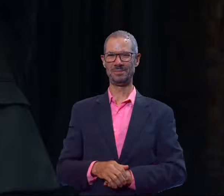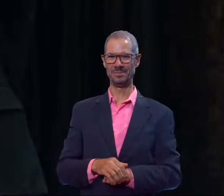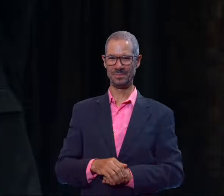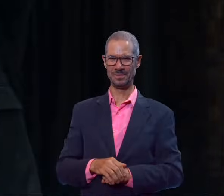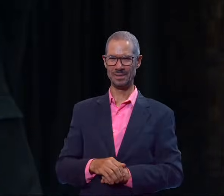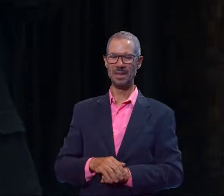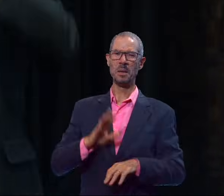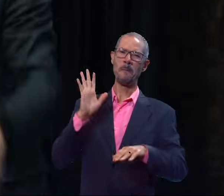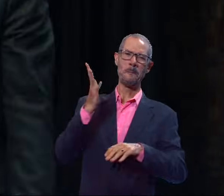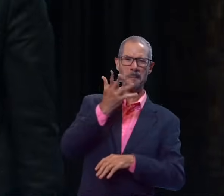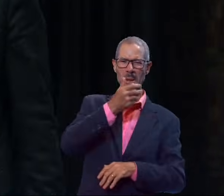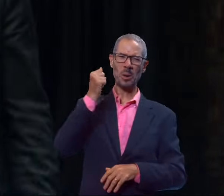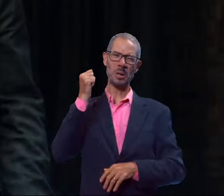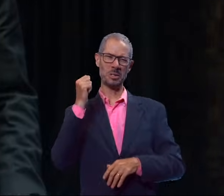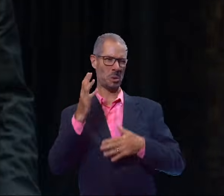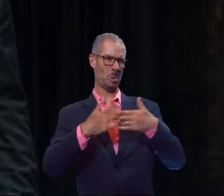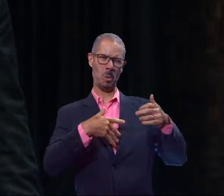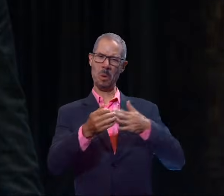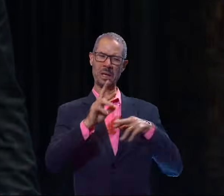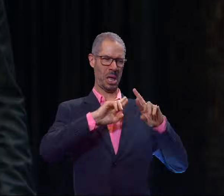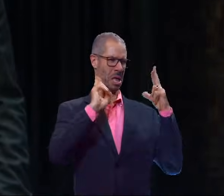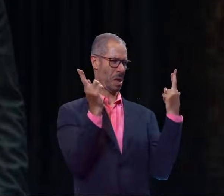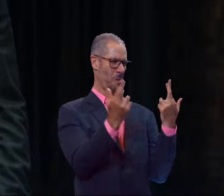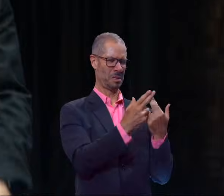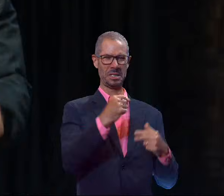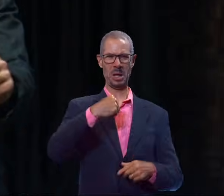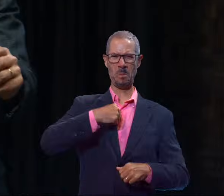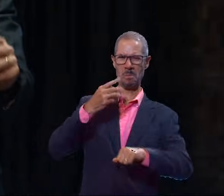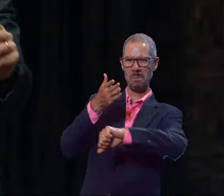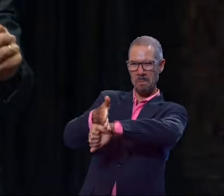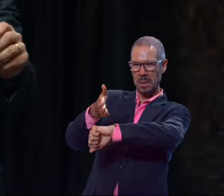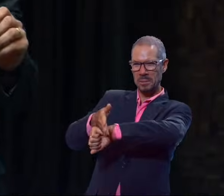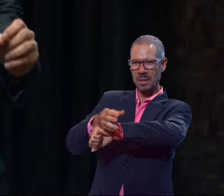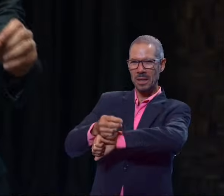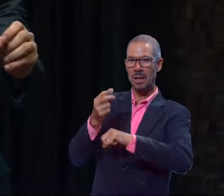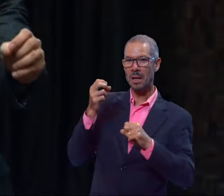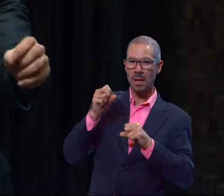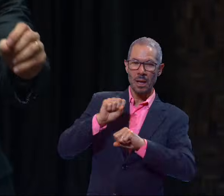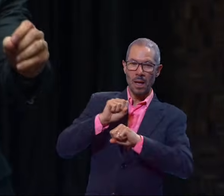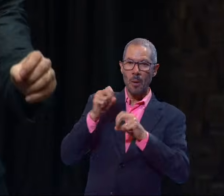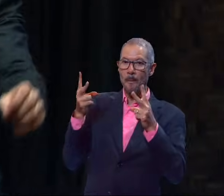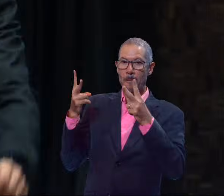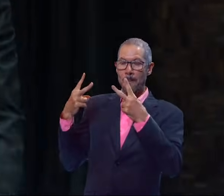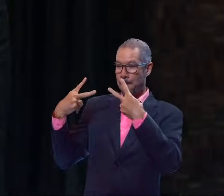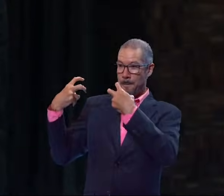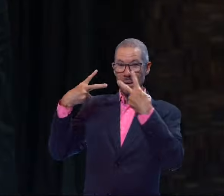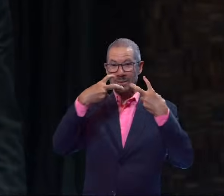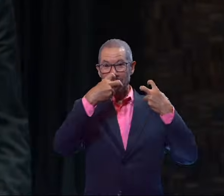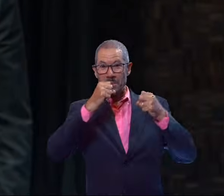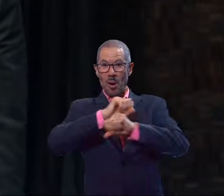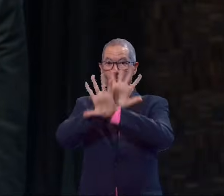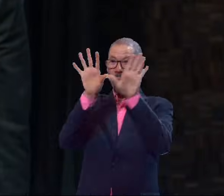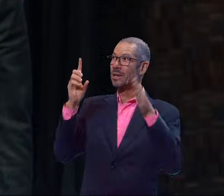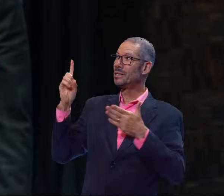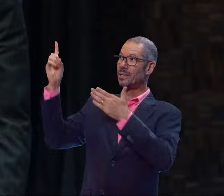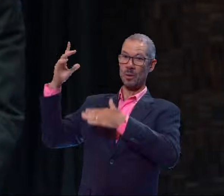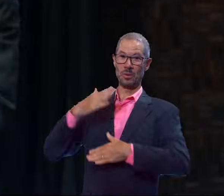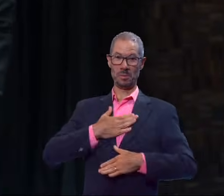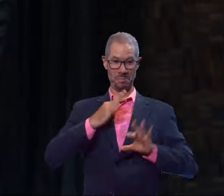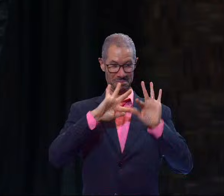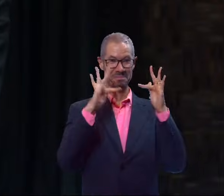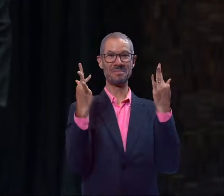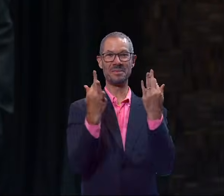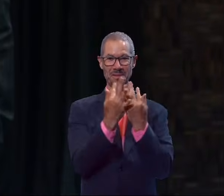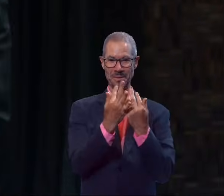Melhor do que qualquer reunião que eu participei. Eu vi a glória de Deus entre os meus. Eu não